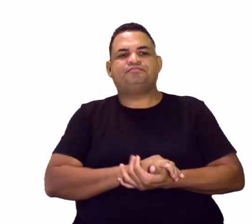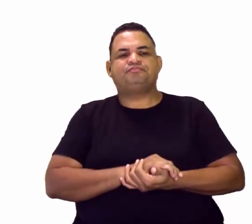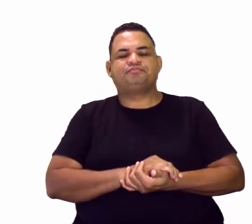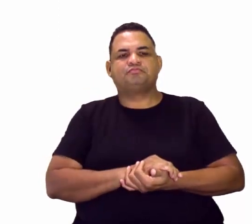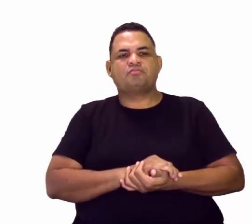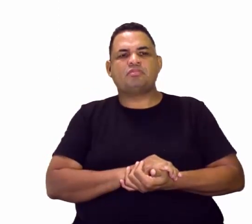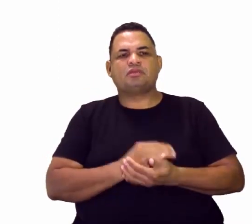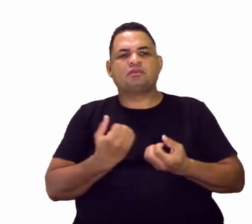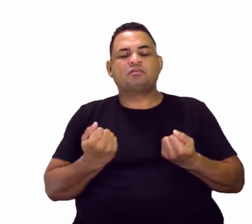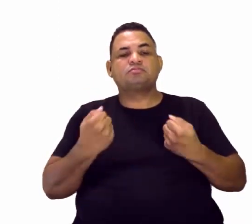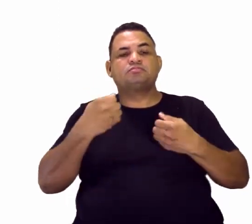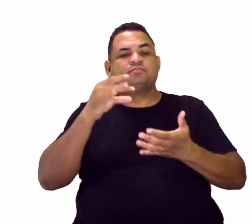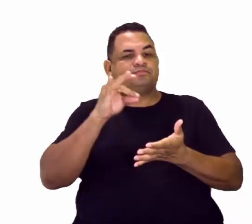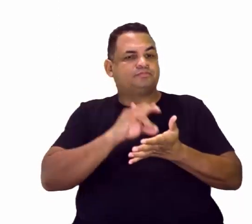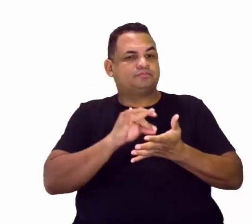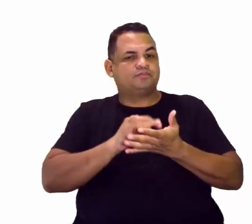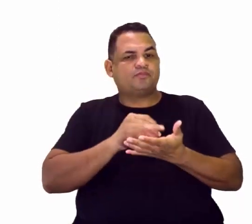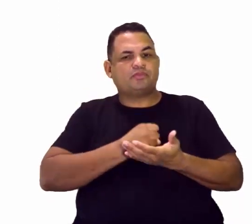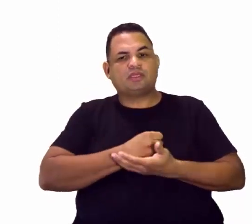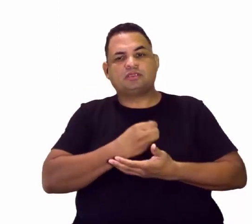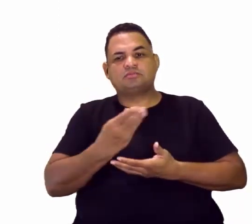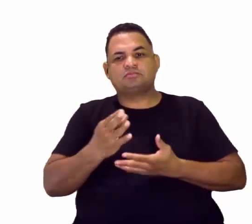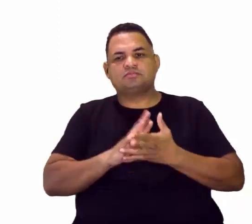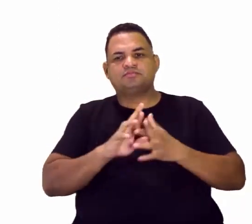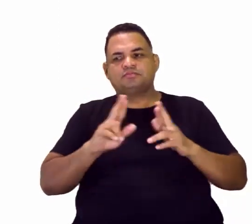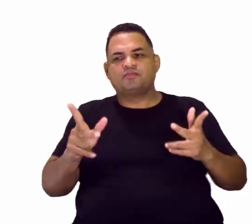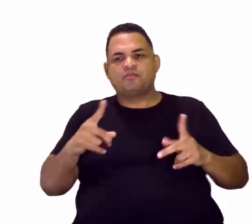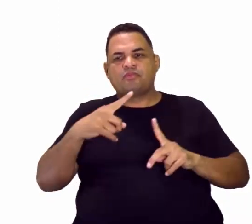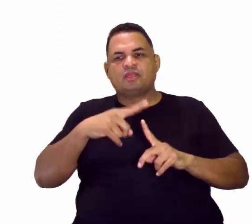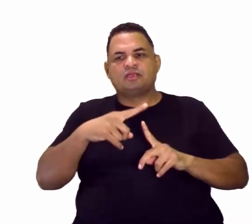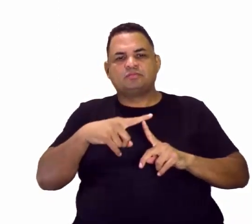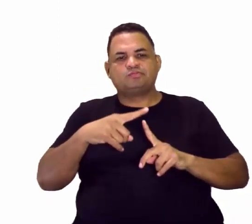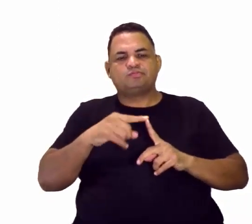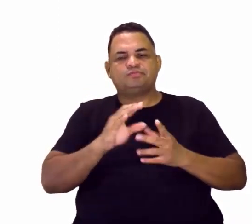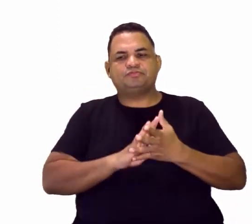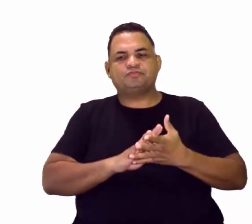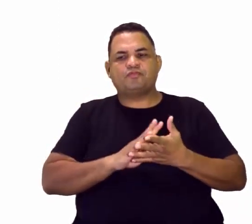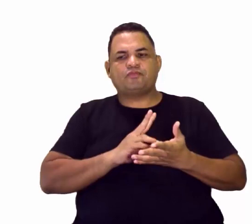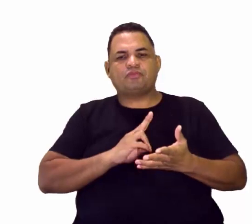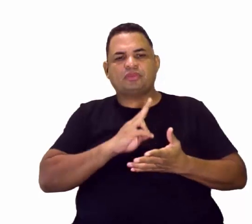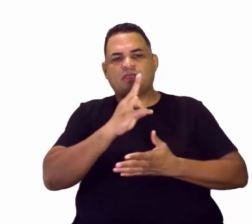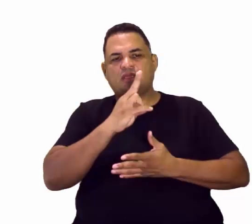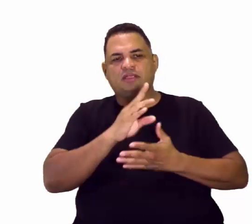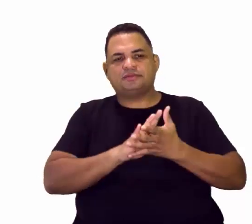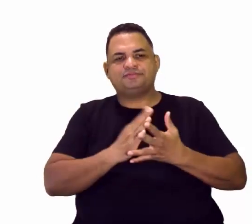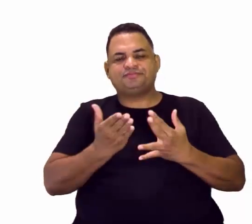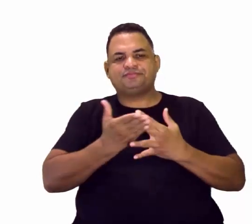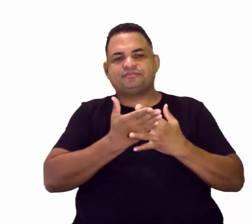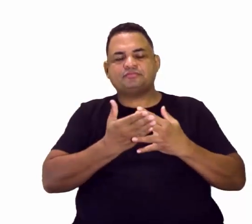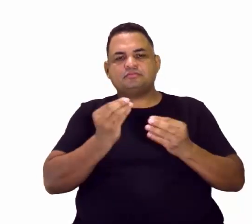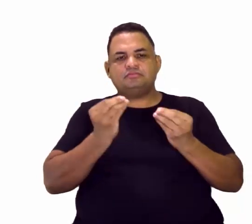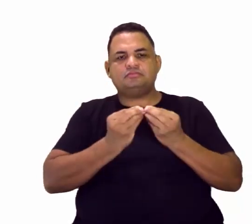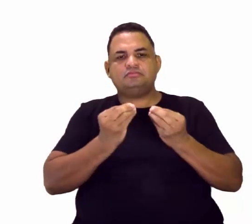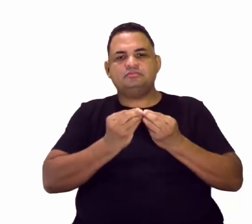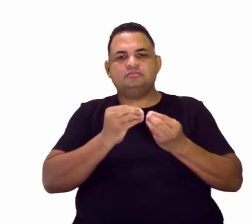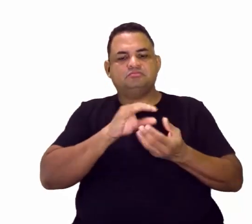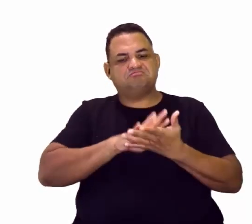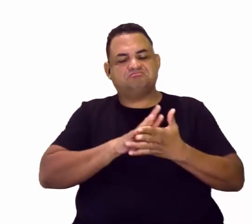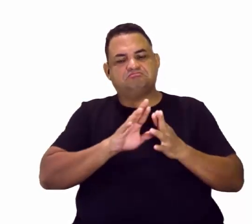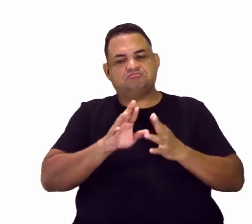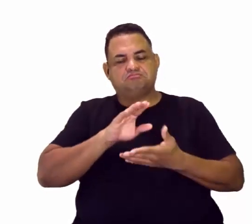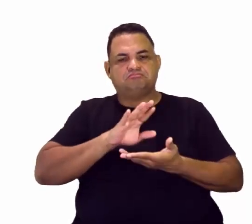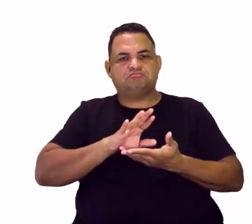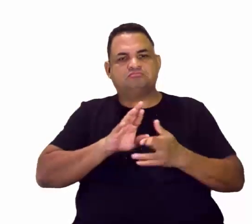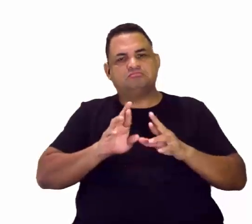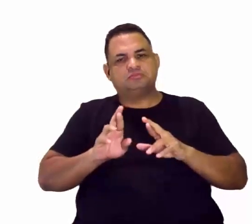afirmar que a intensidade dos diferentes tipos de forças intermoleculares variam da